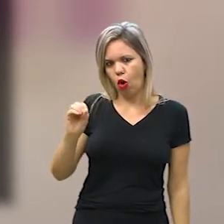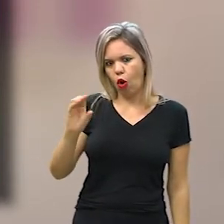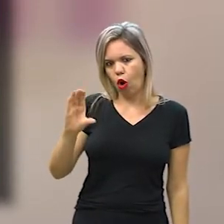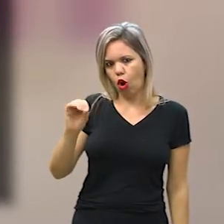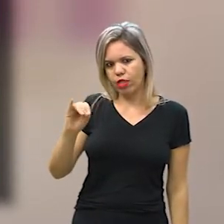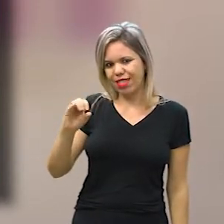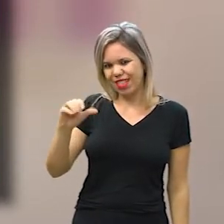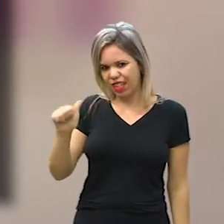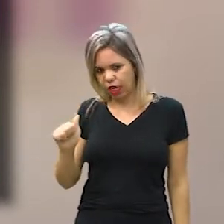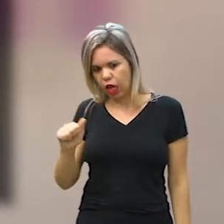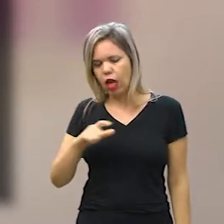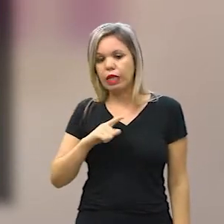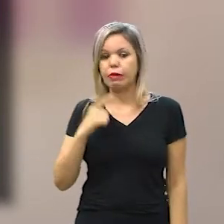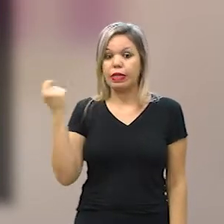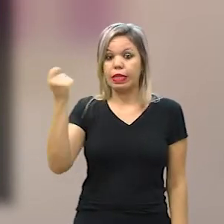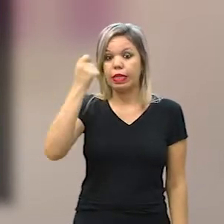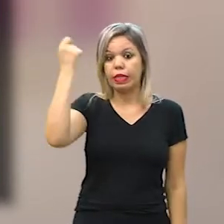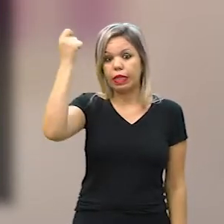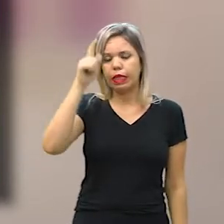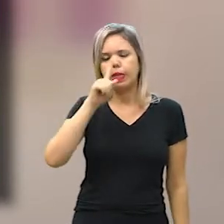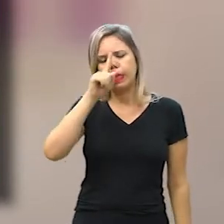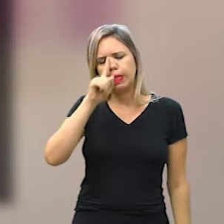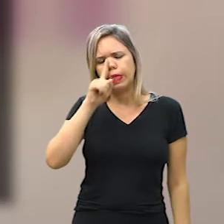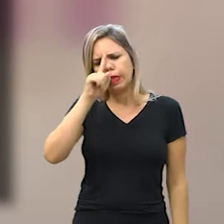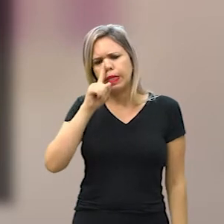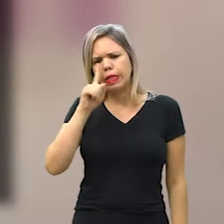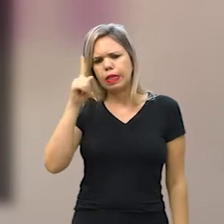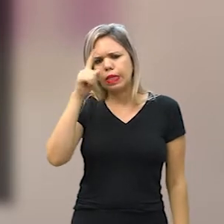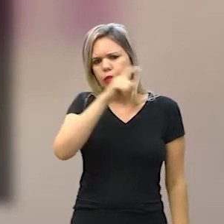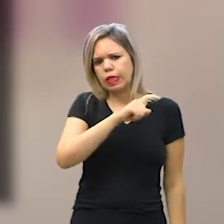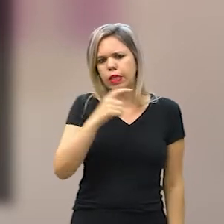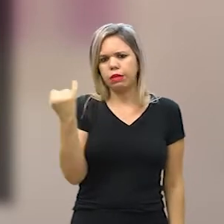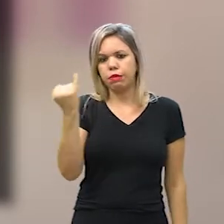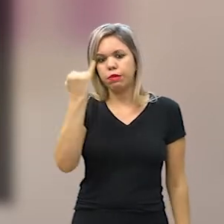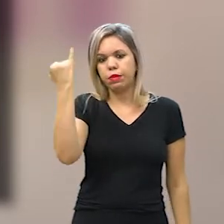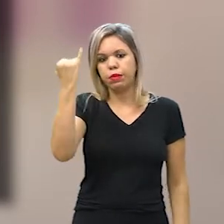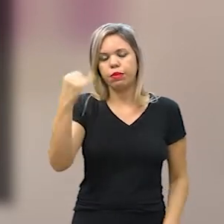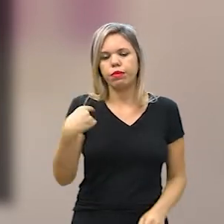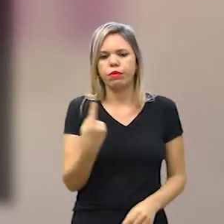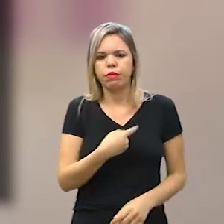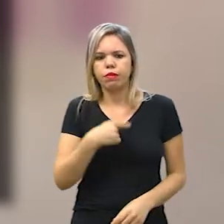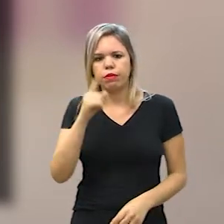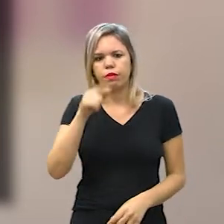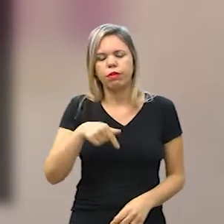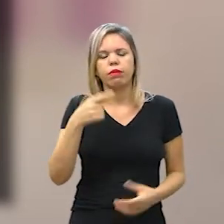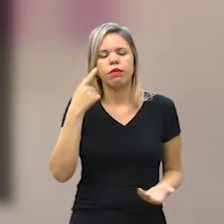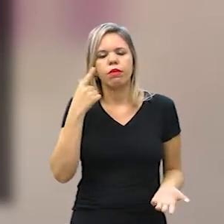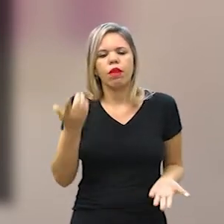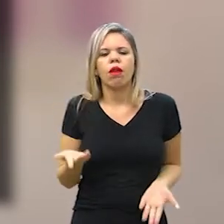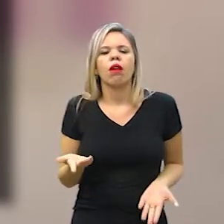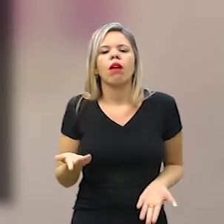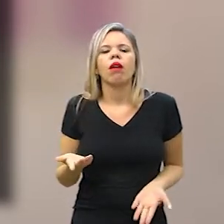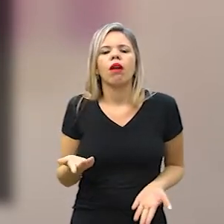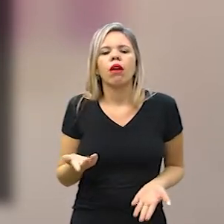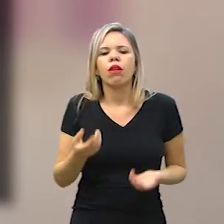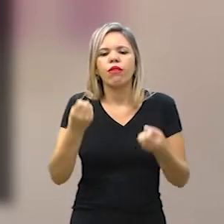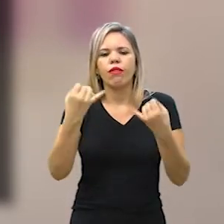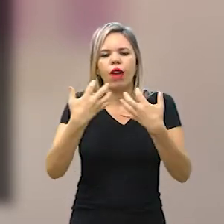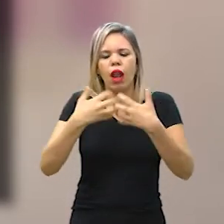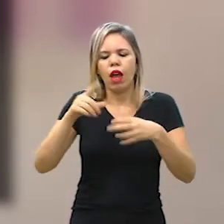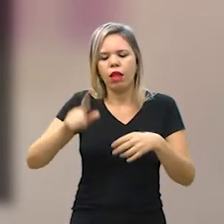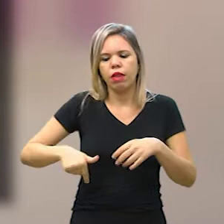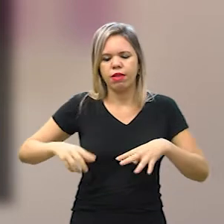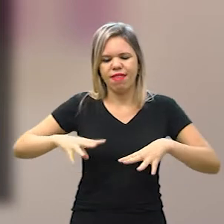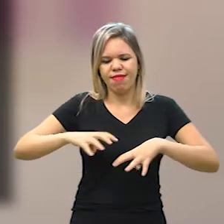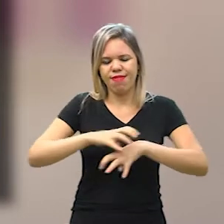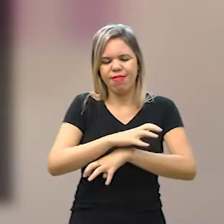tem um desenrolar mais grave, mais sério. E é importante destacar, em relação à meningite